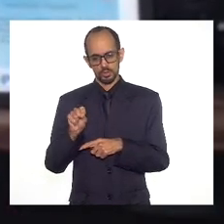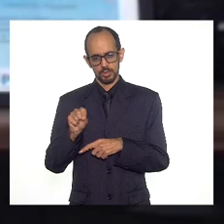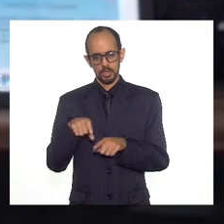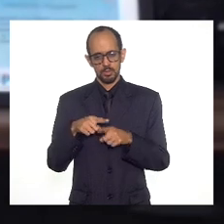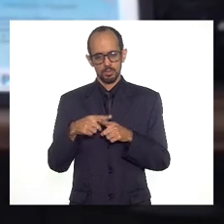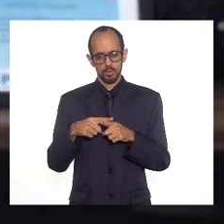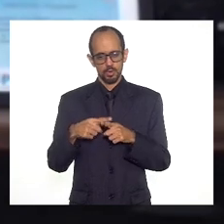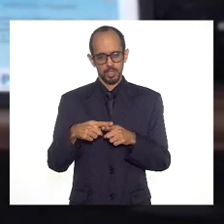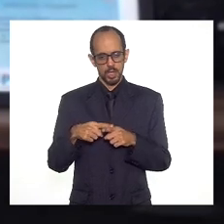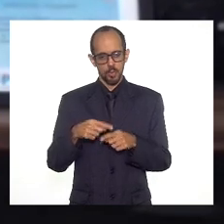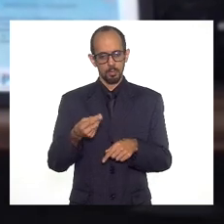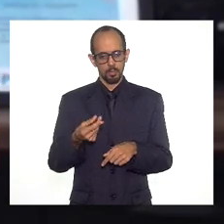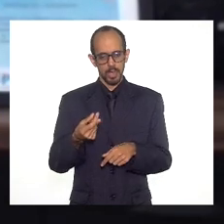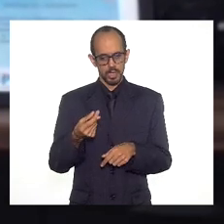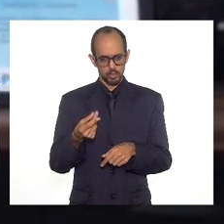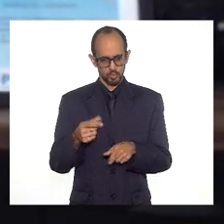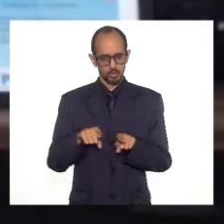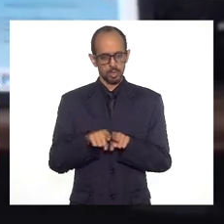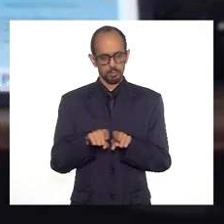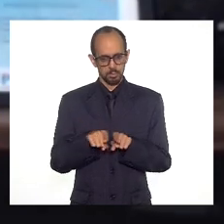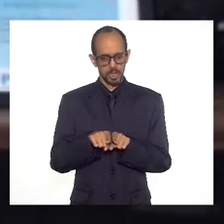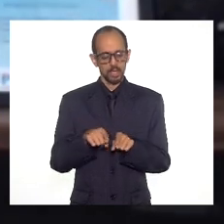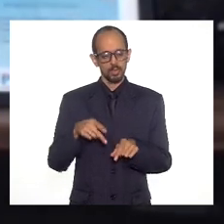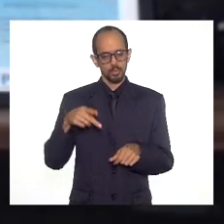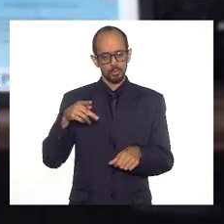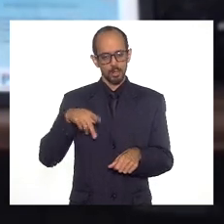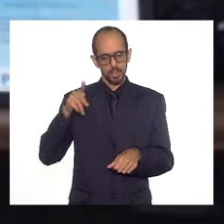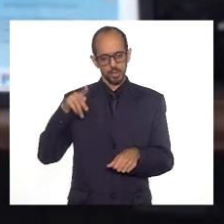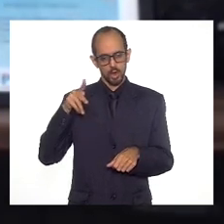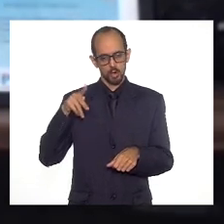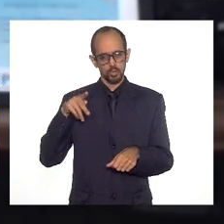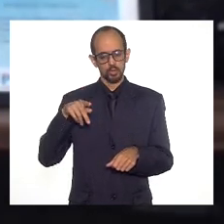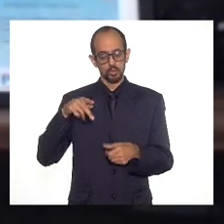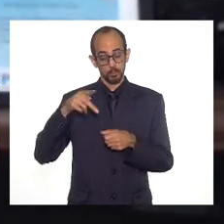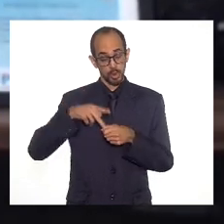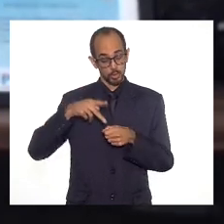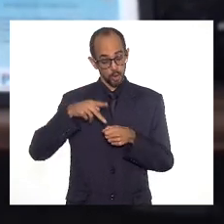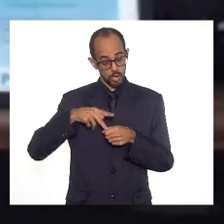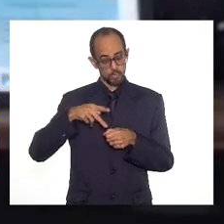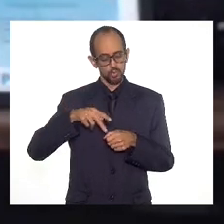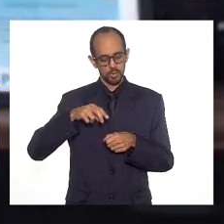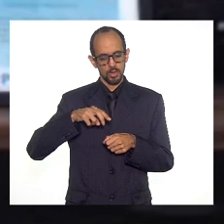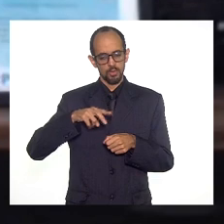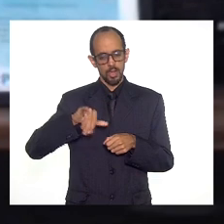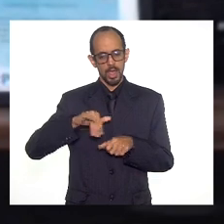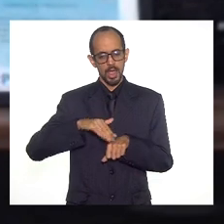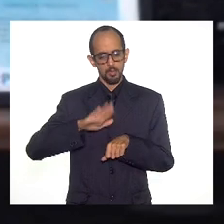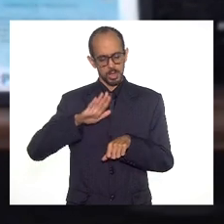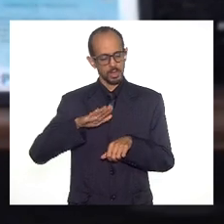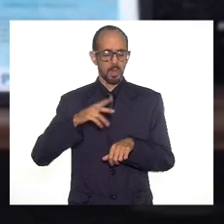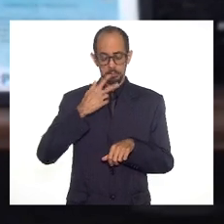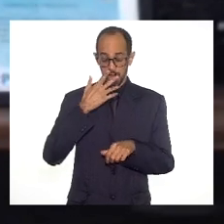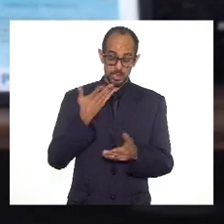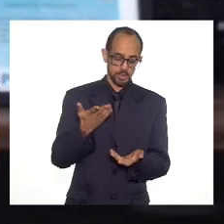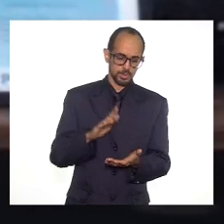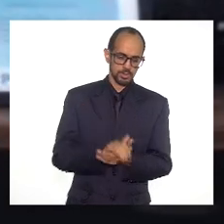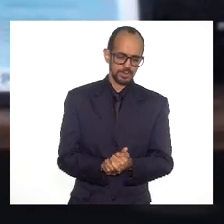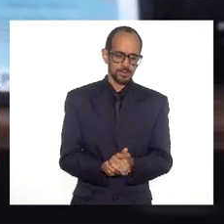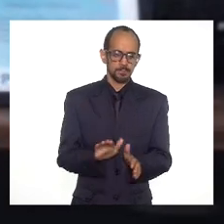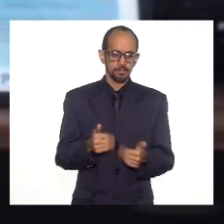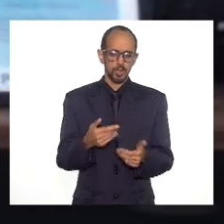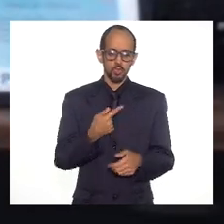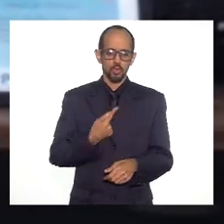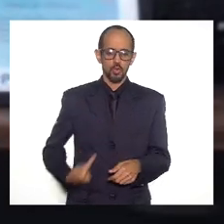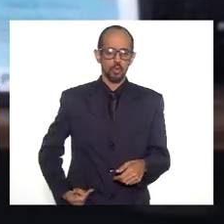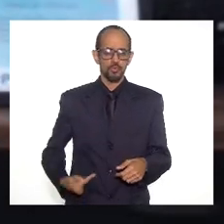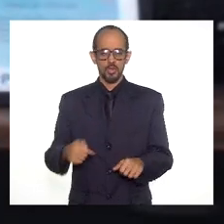está aumentando. Então, sendo bem breve, eu acho que foi importante esse entendimento da Alerj e o governo com